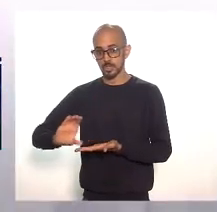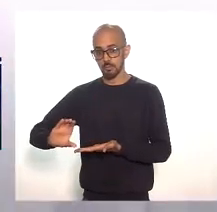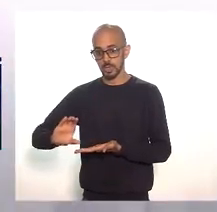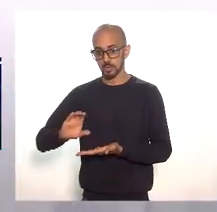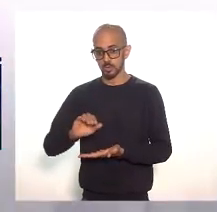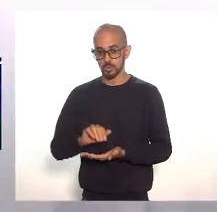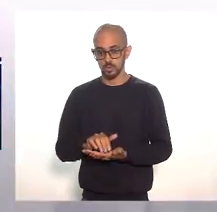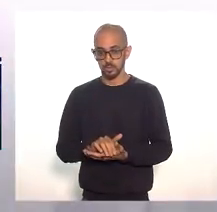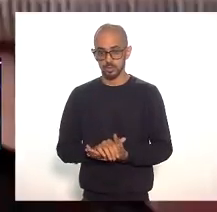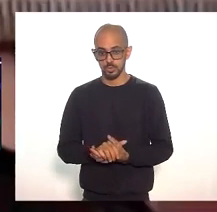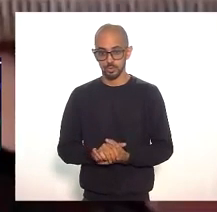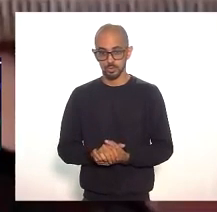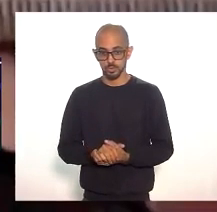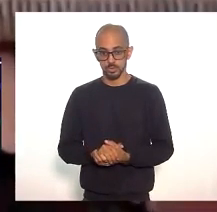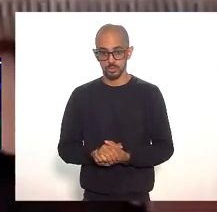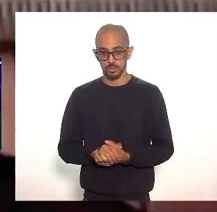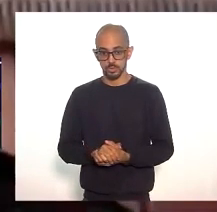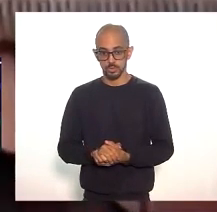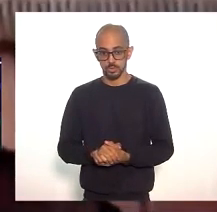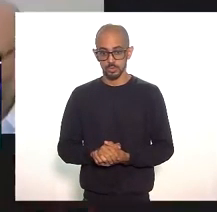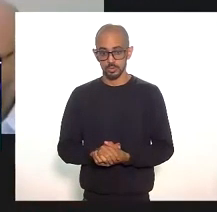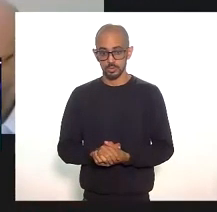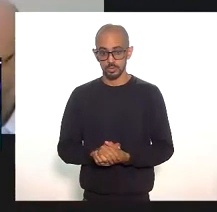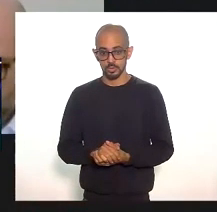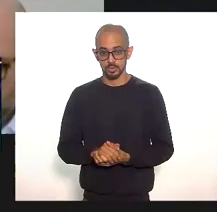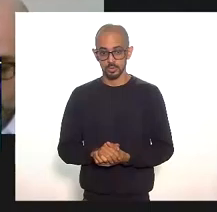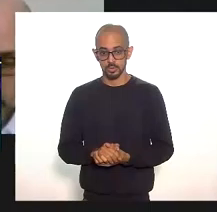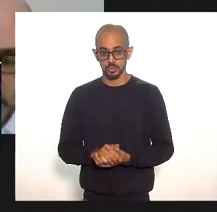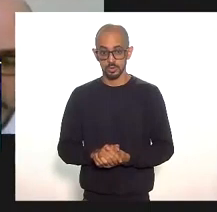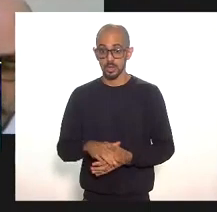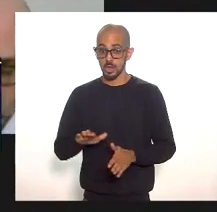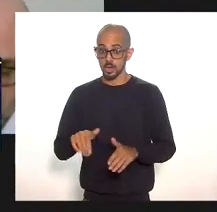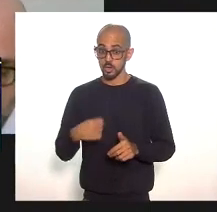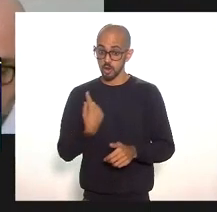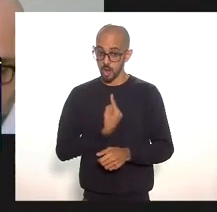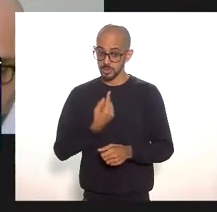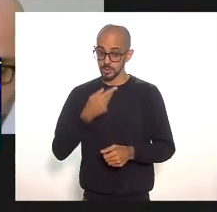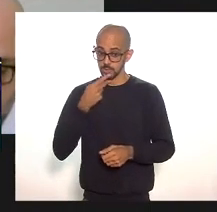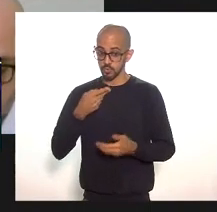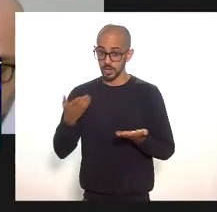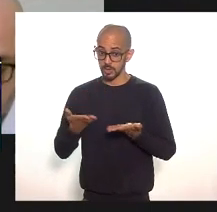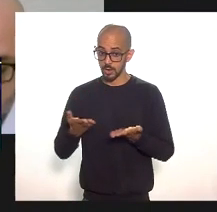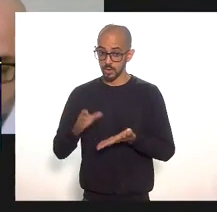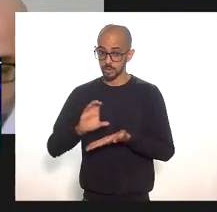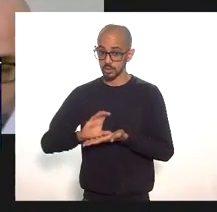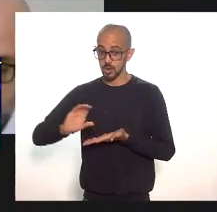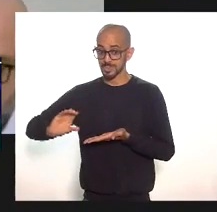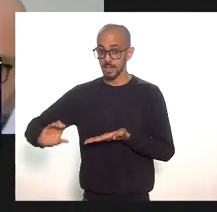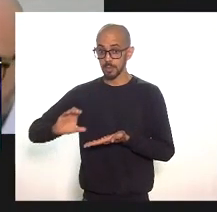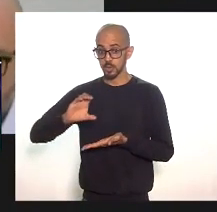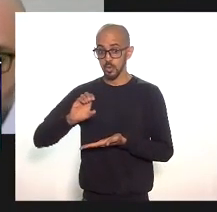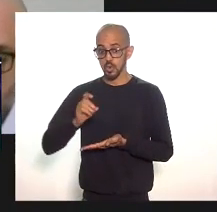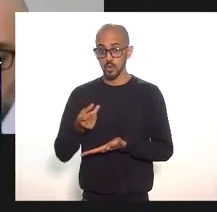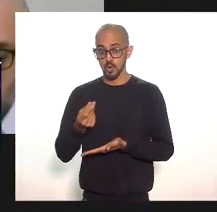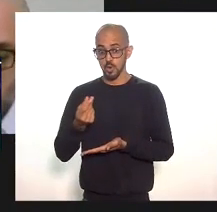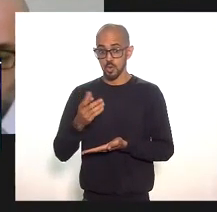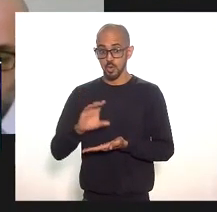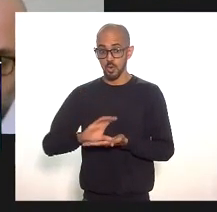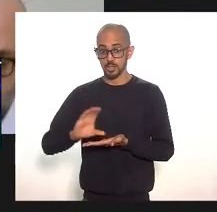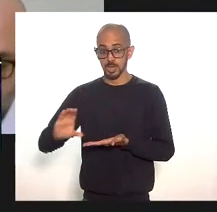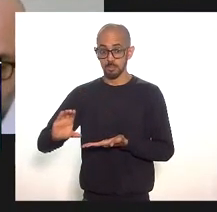Não, Comissão de Constituição e Justiça. Ordem, presidente. Nós estamos falando da Comissão de Orçamento, cantando presidente, aqui os votos